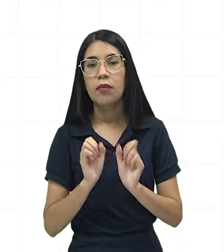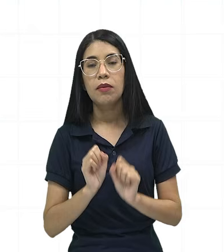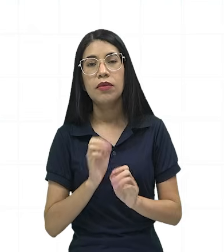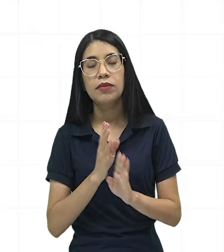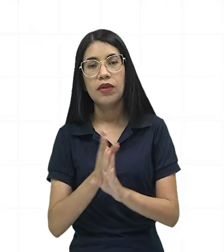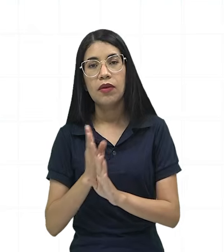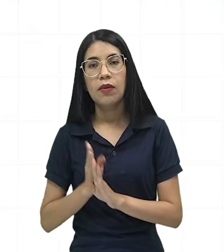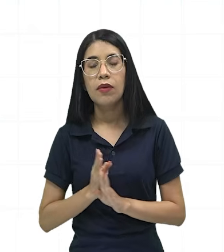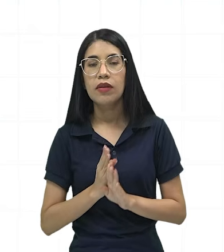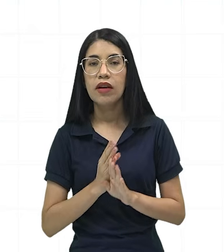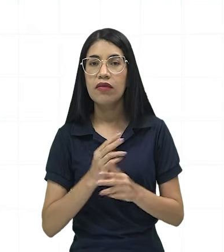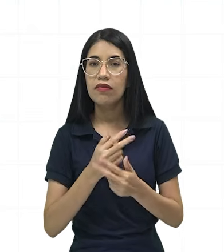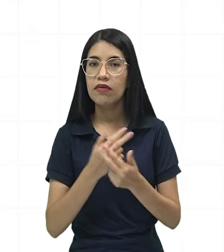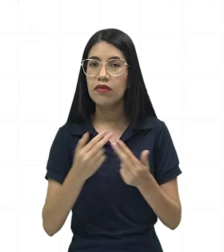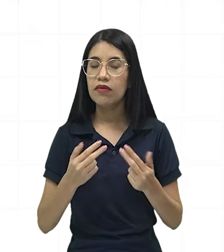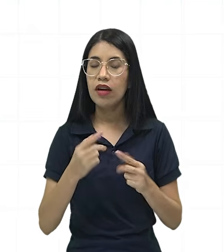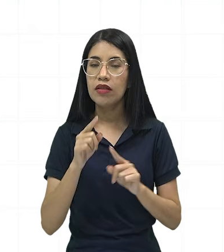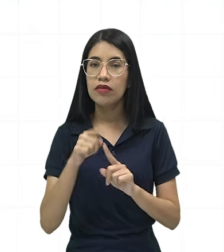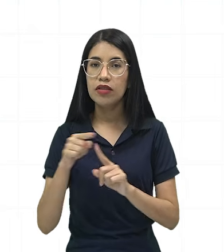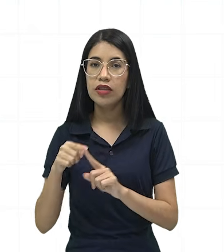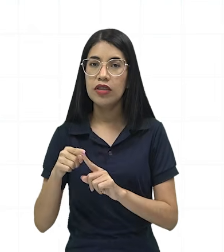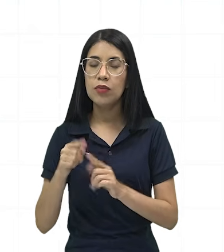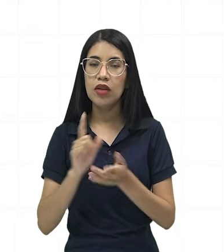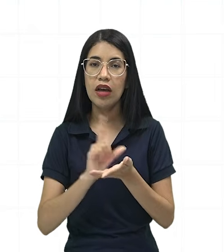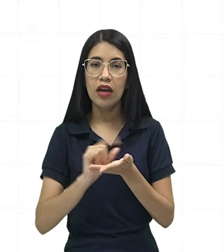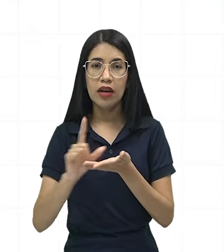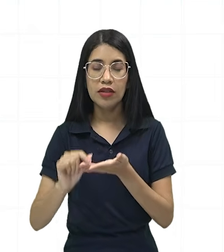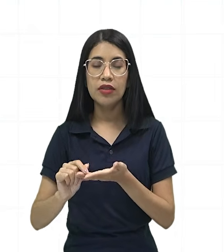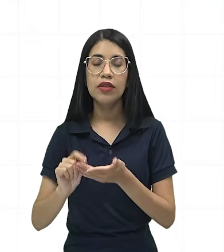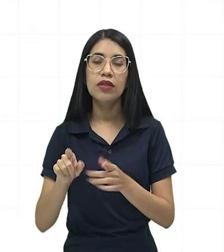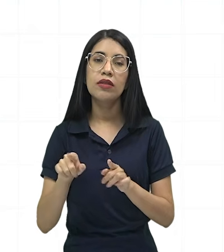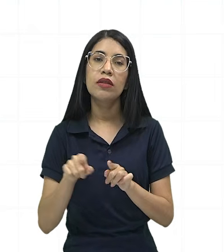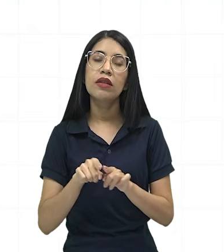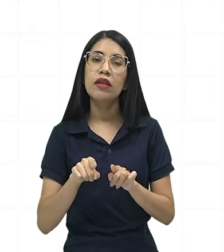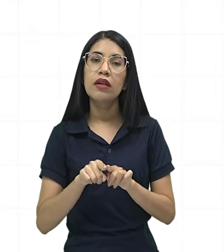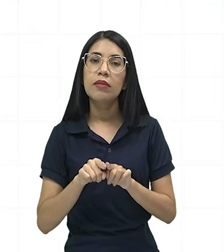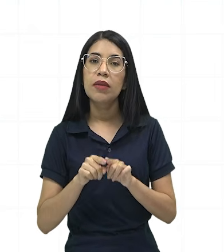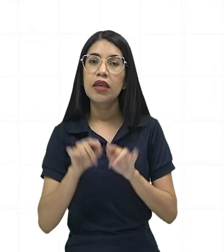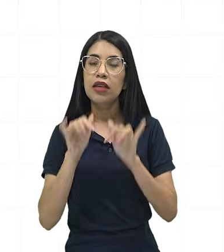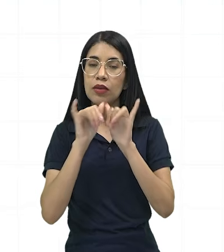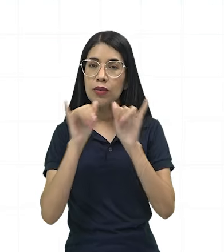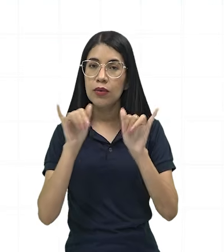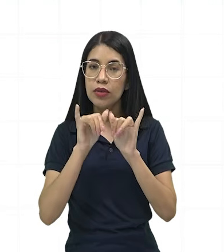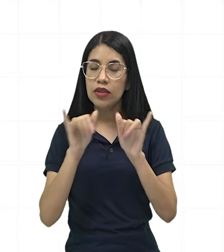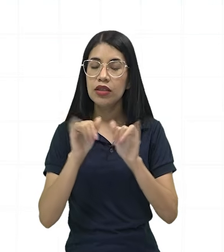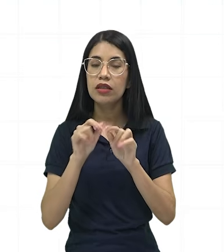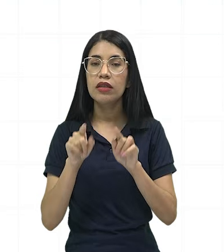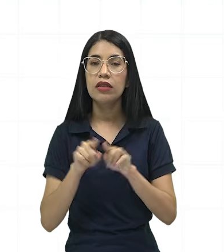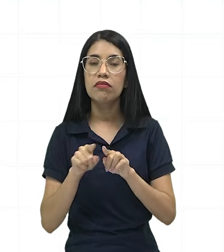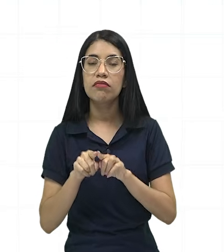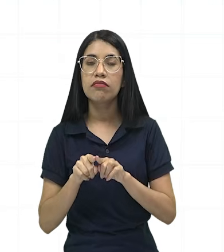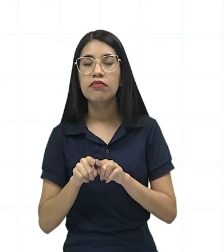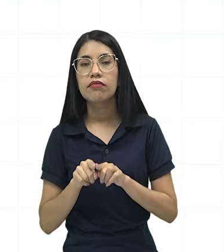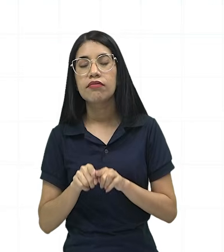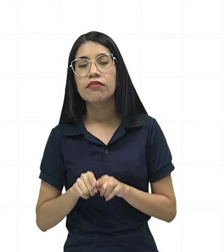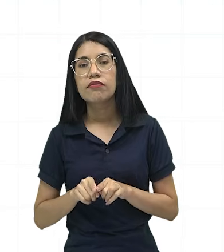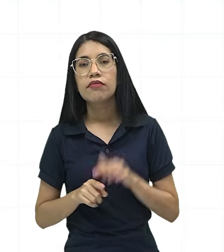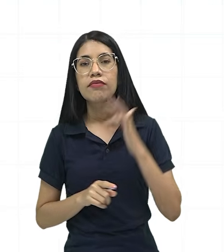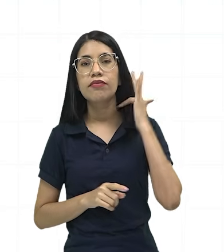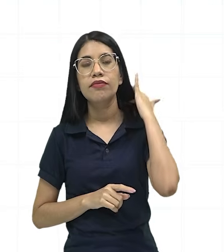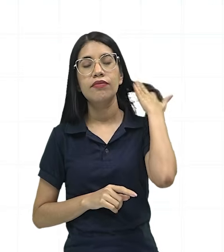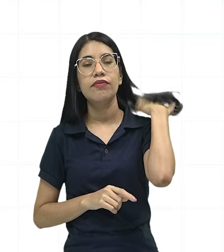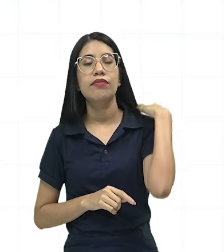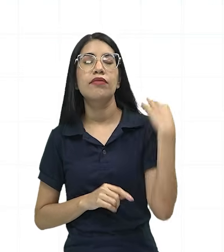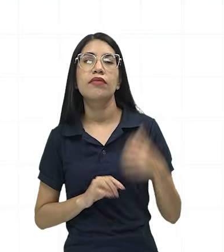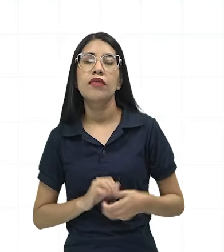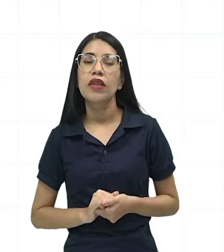encontrar diversos deles. Podemos encontrar artigo, podemos encontrar notícias, podemos encontrar